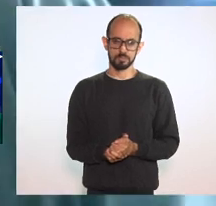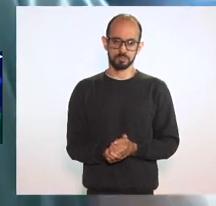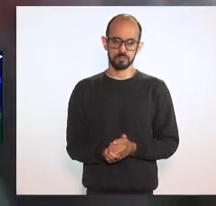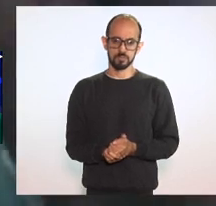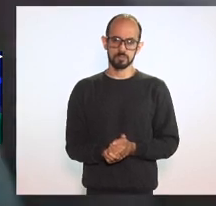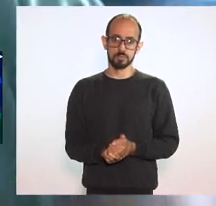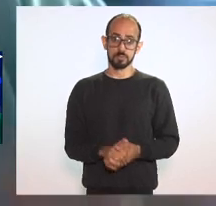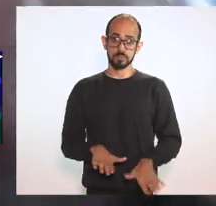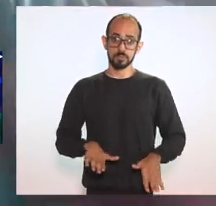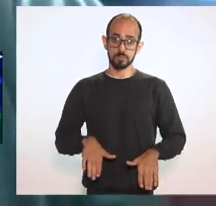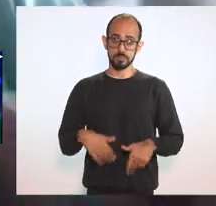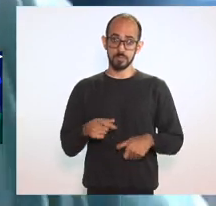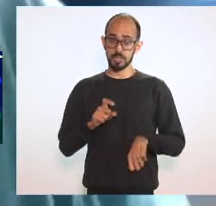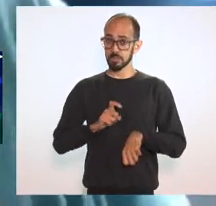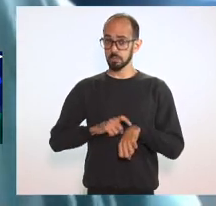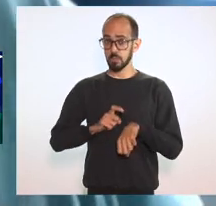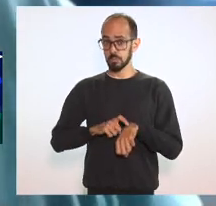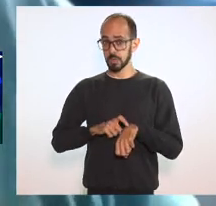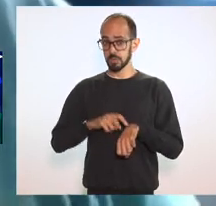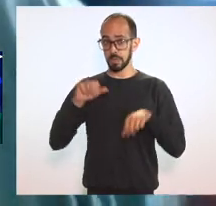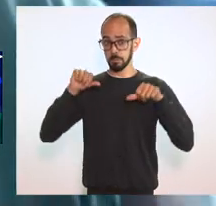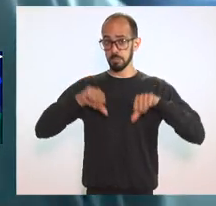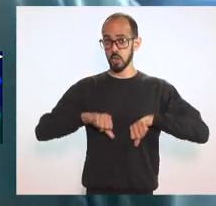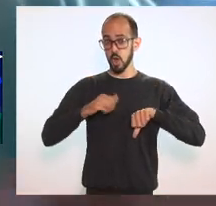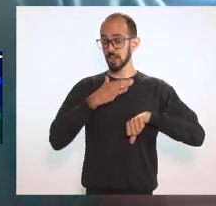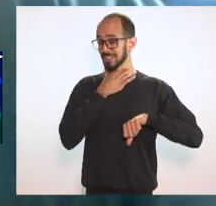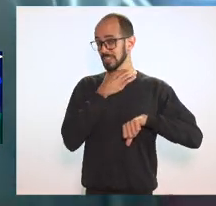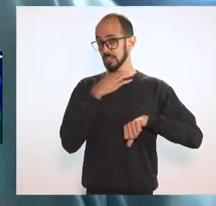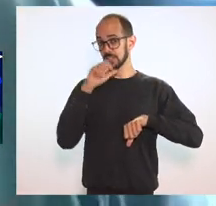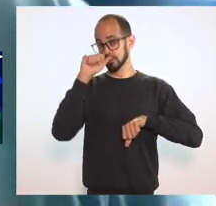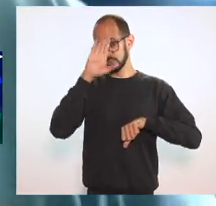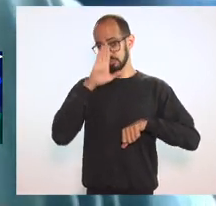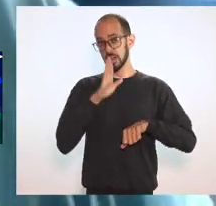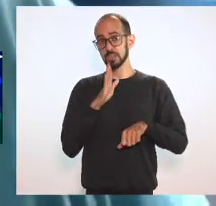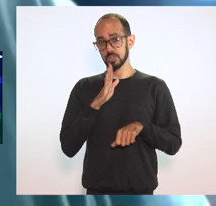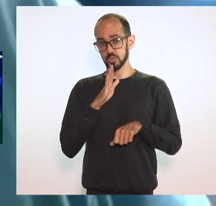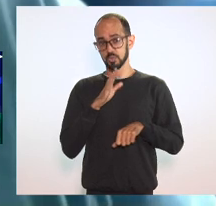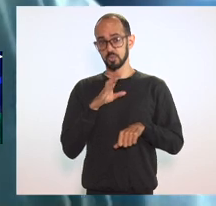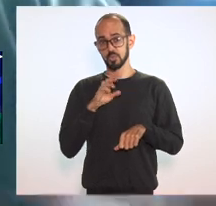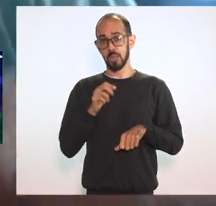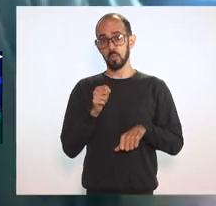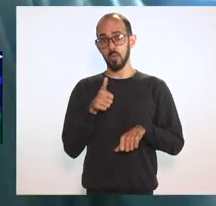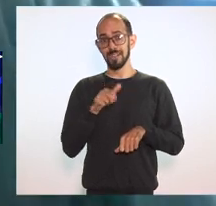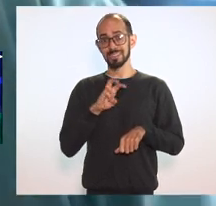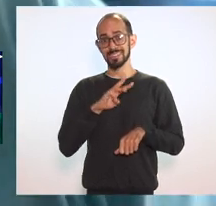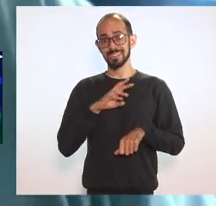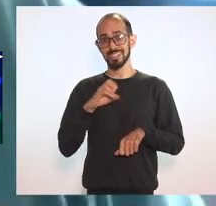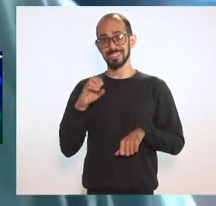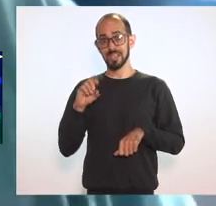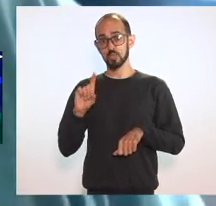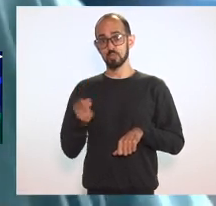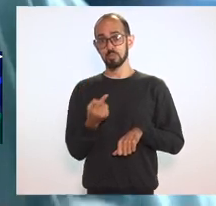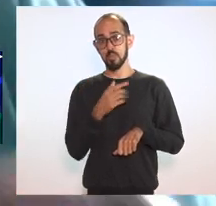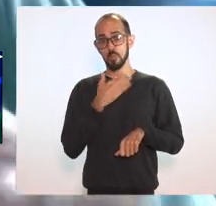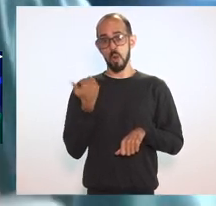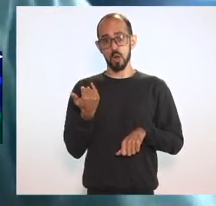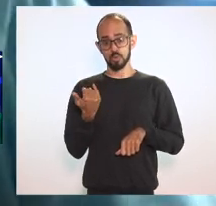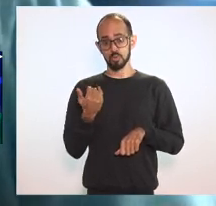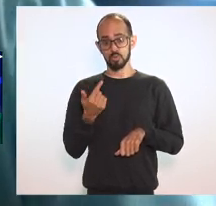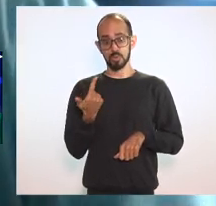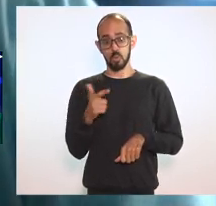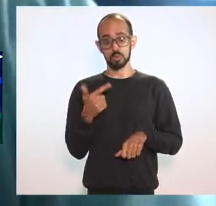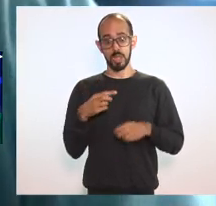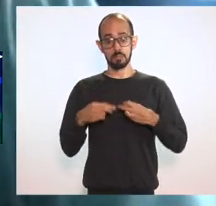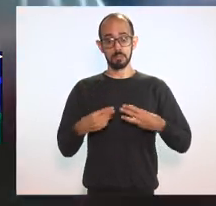E no meio da pior crise em que o Brasil já viveu 300 mil mortes sem ministro da saúde